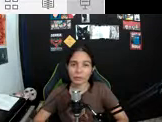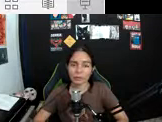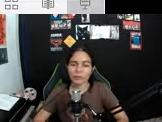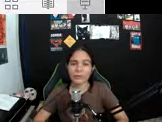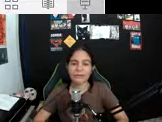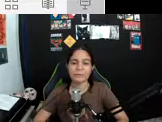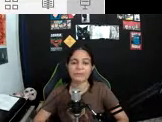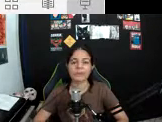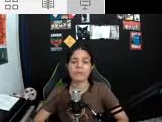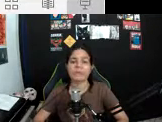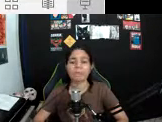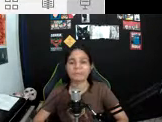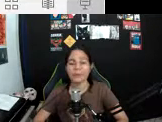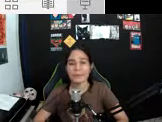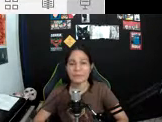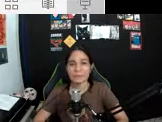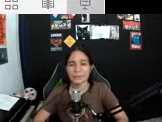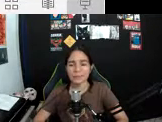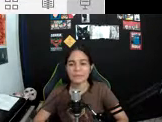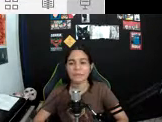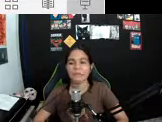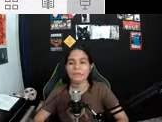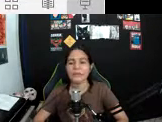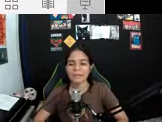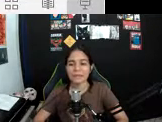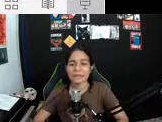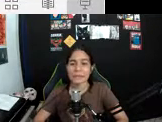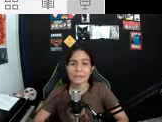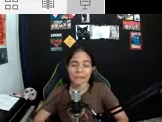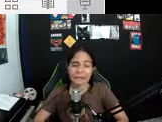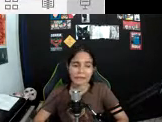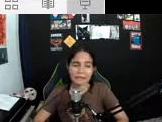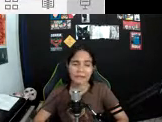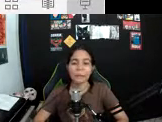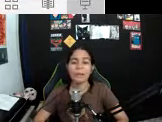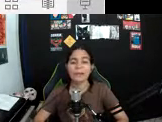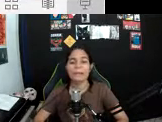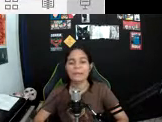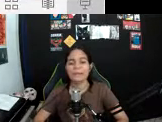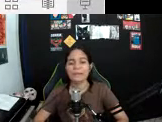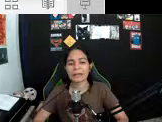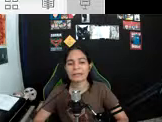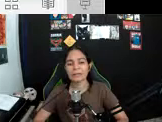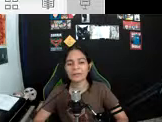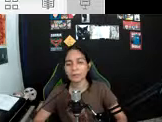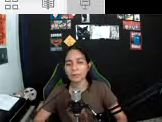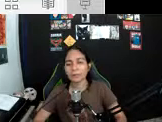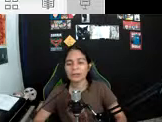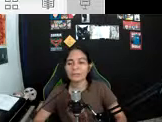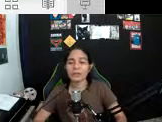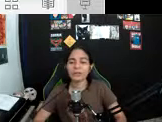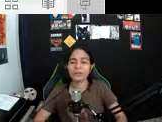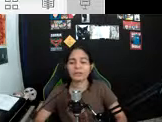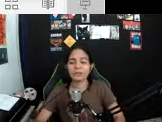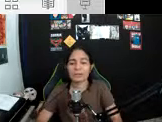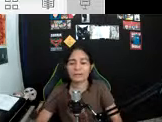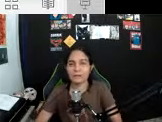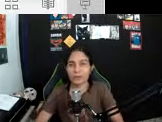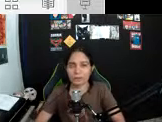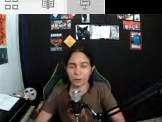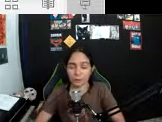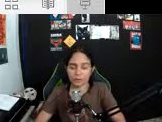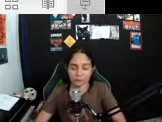preservação da autonomia das pessoas, participação da comunidade, hierarquização e descentralização político-administrativa